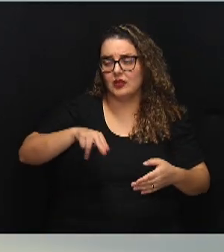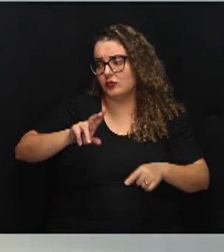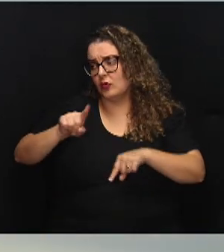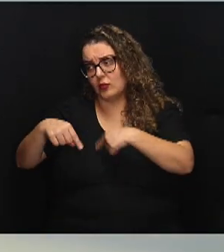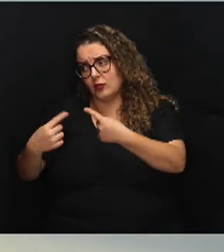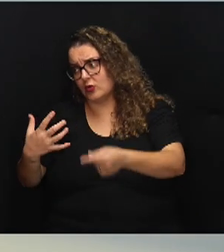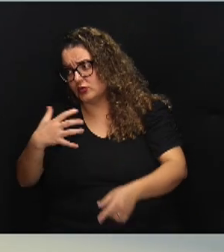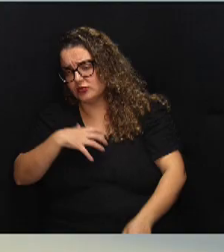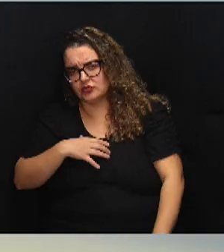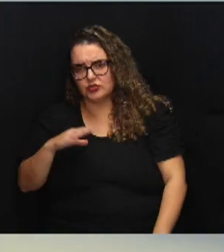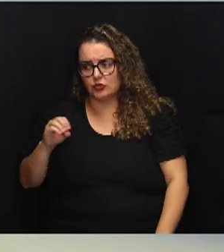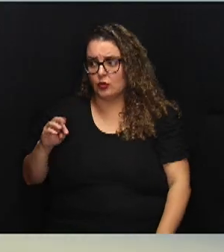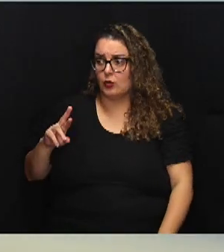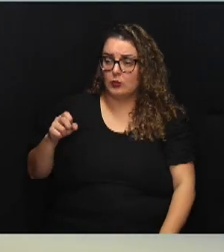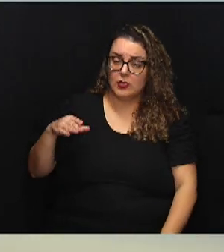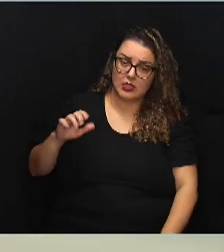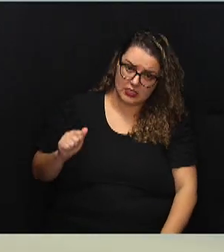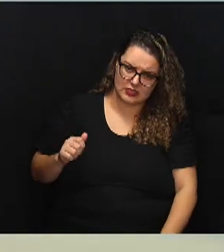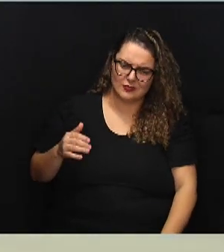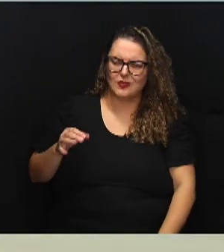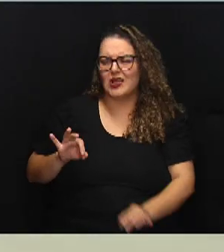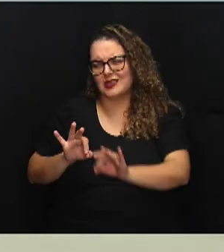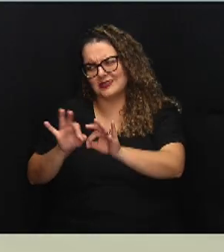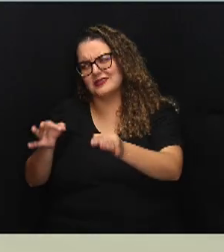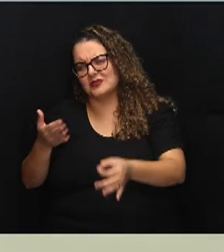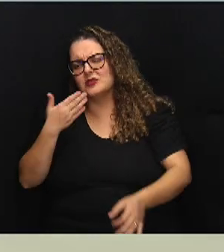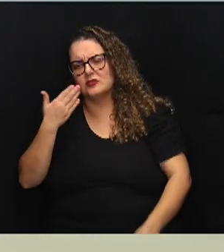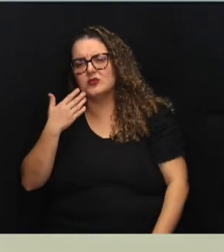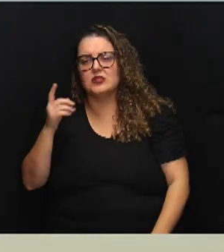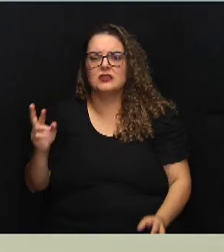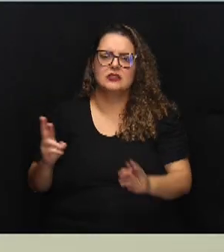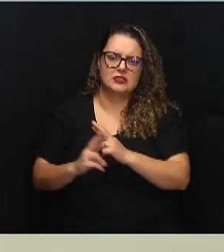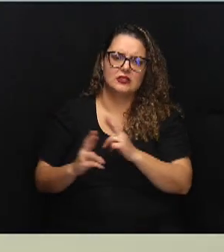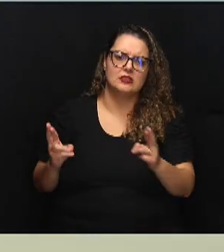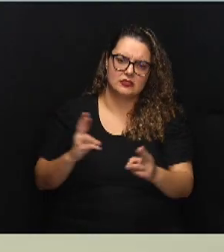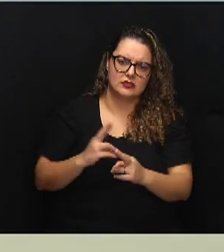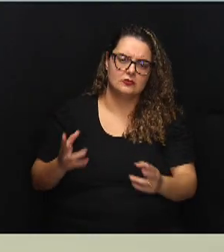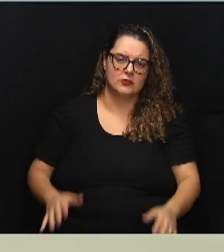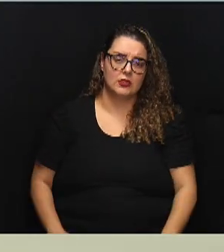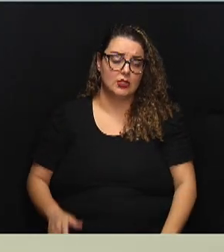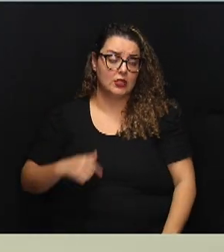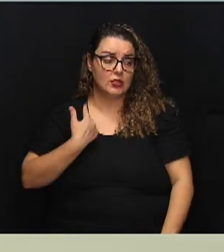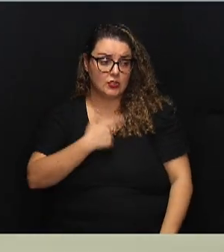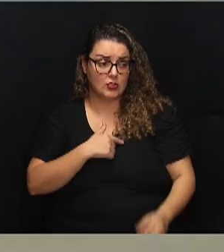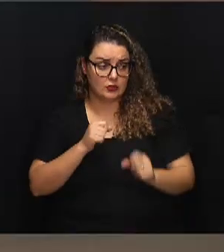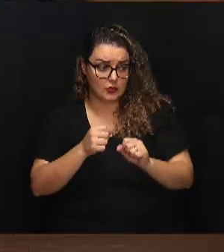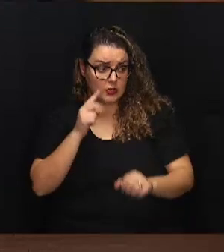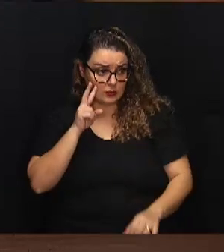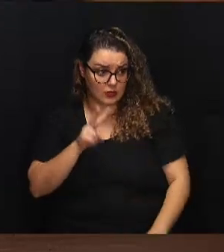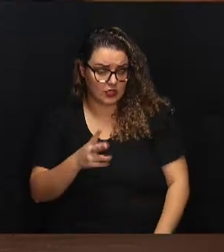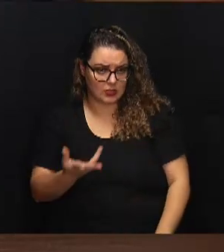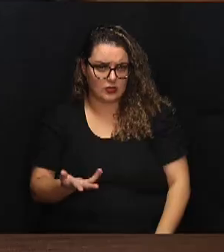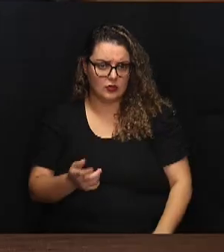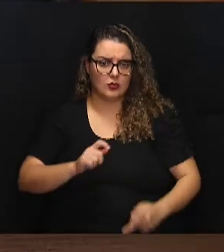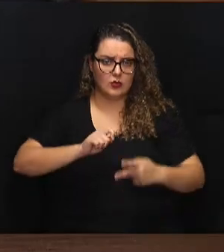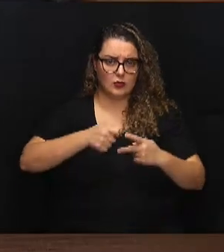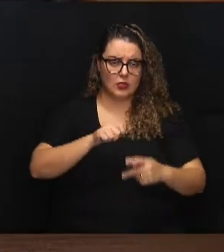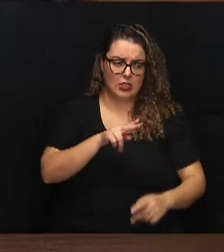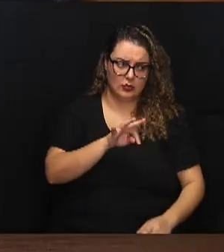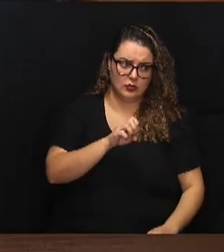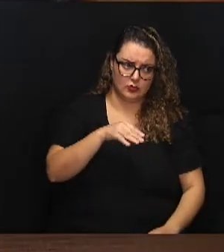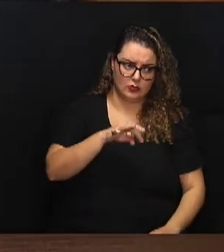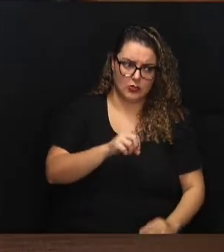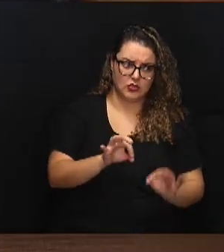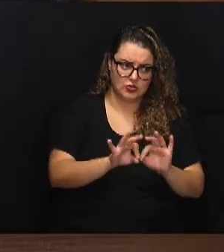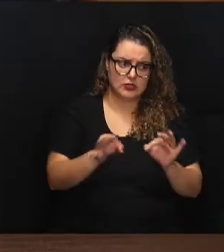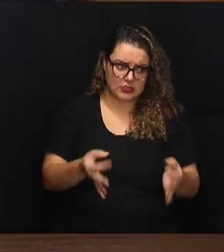forma de cobrança, né? Vai ser muito mais simples esse relacionamento. E a gente pode ver, né, Rinaldo, que o Pix automático é muito